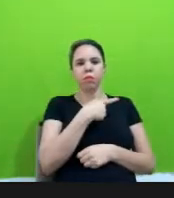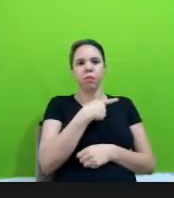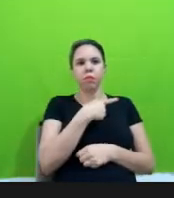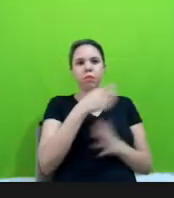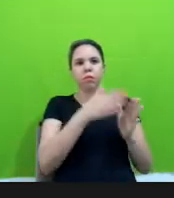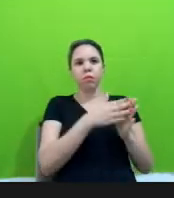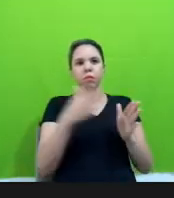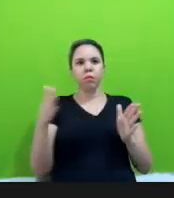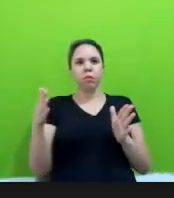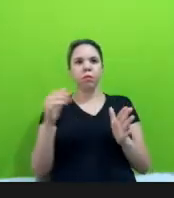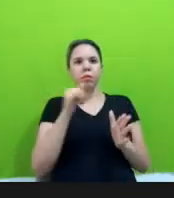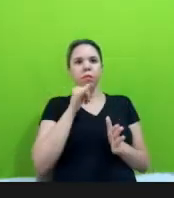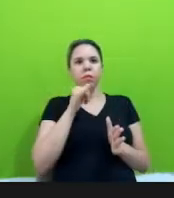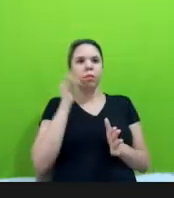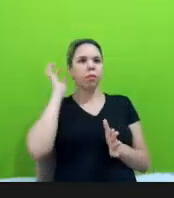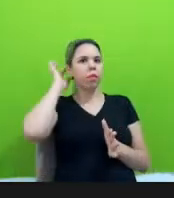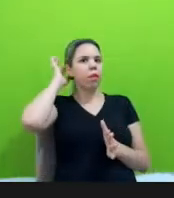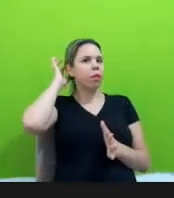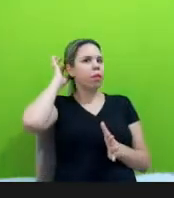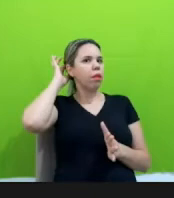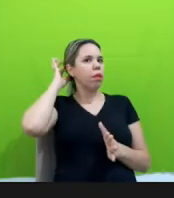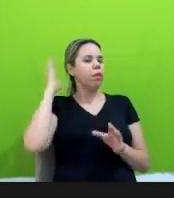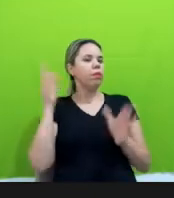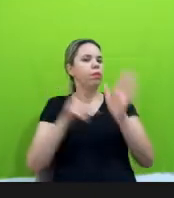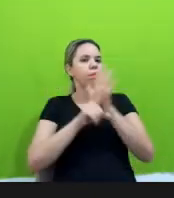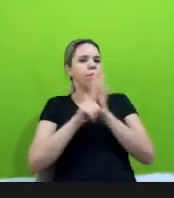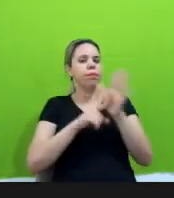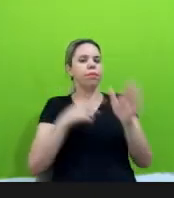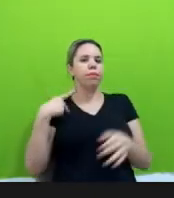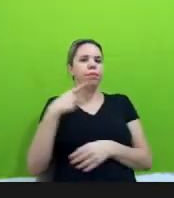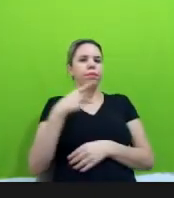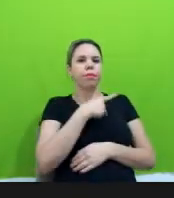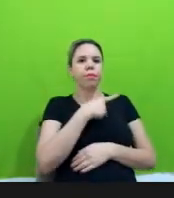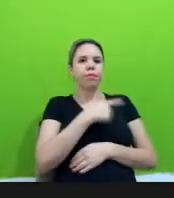todo, eu recebi uma informação de uma fonte que um dos pastores